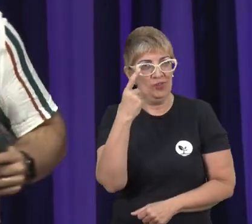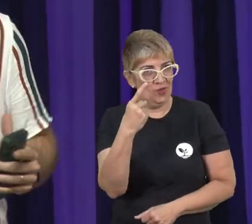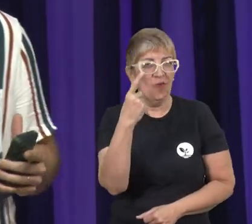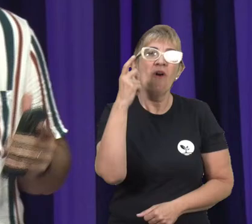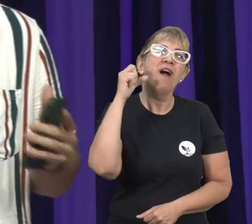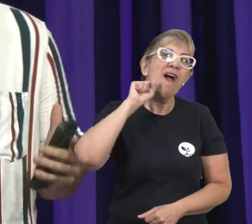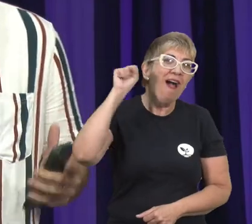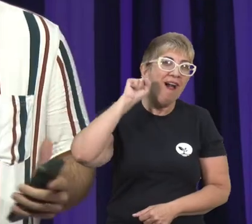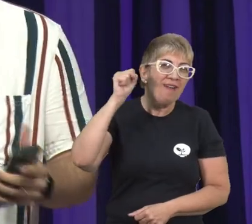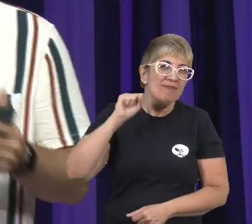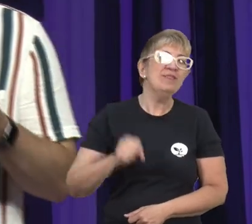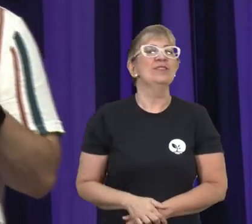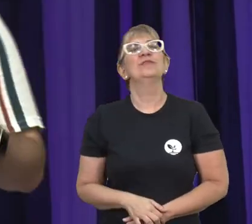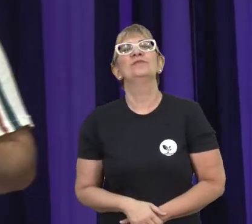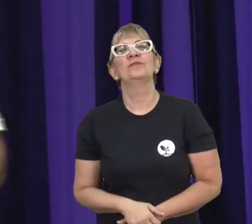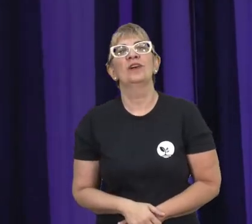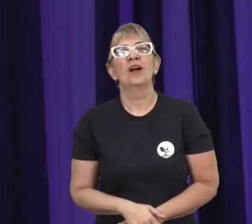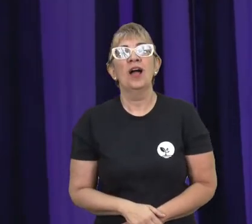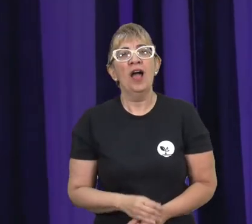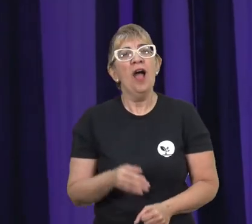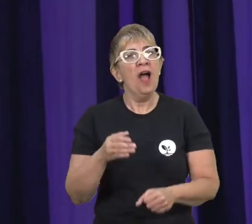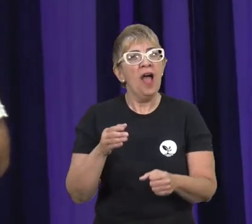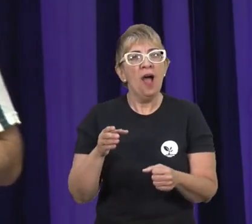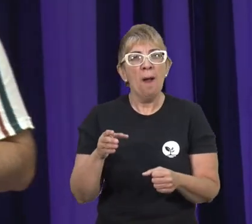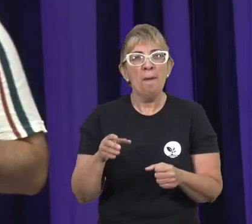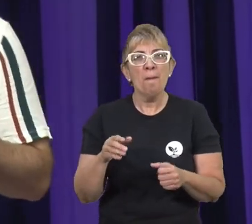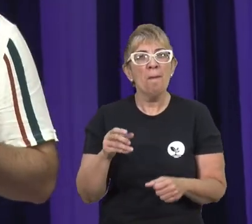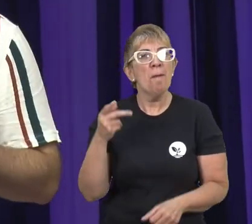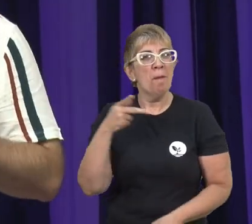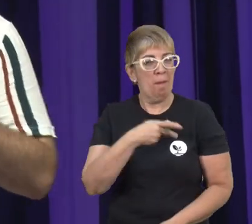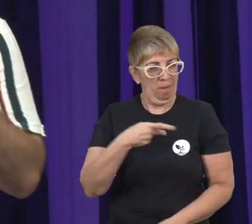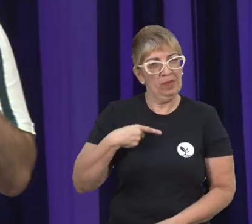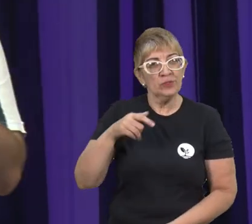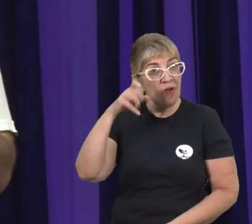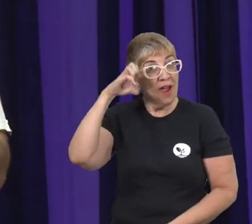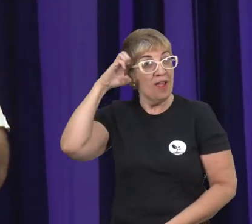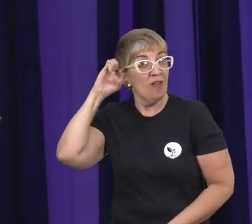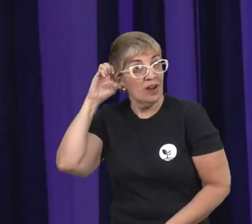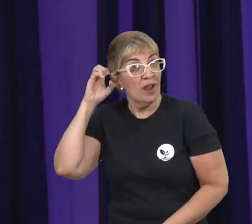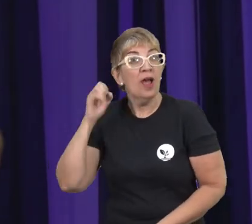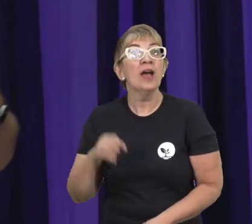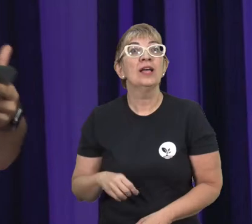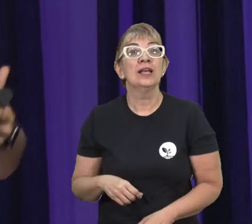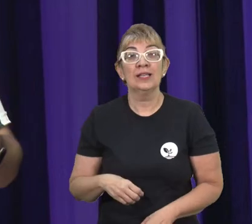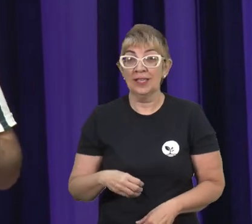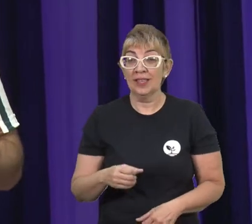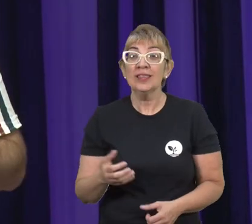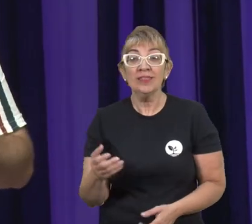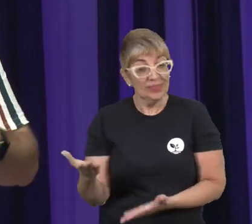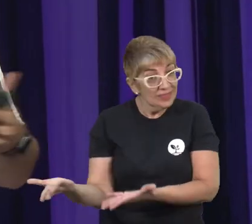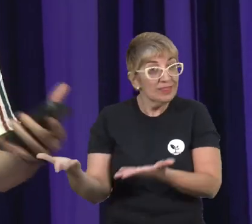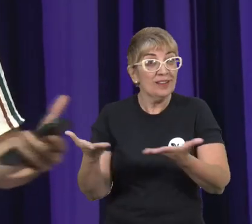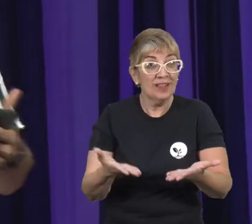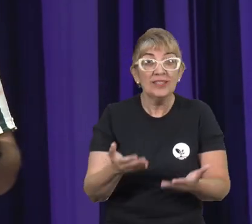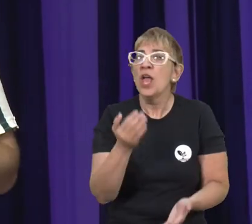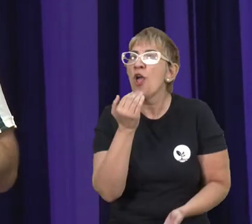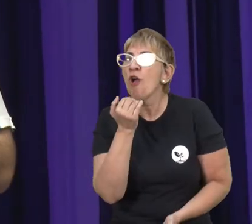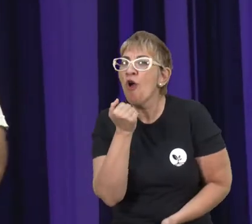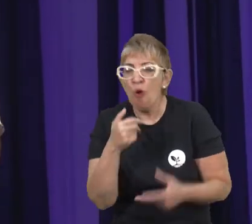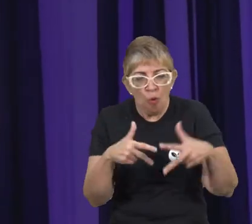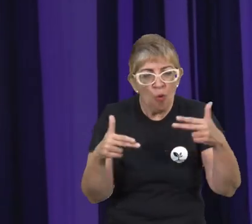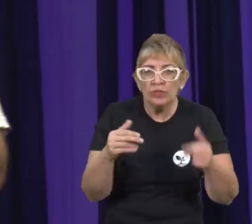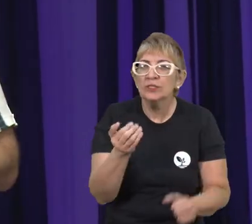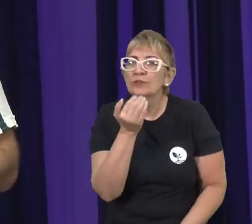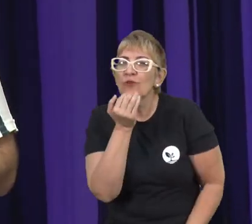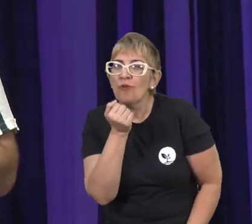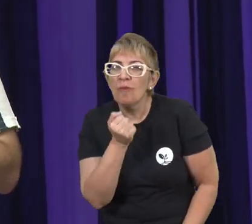de reforçar o que o pastor Eduardo disse, que a ideia é que nós tragamos quitutes e comidas, então, para